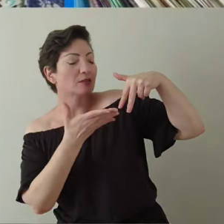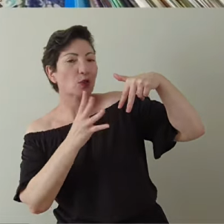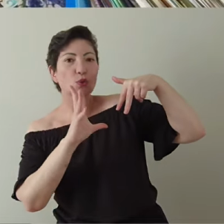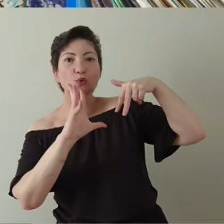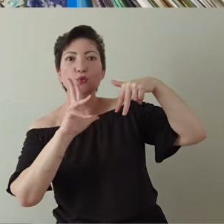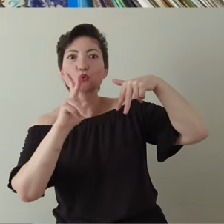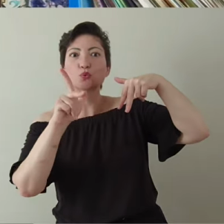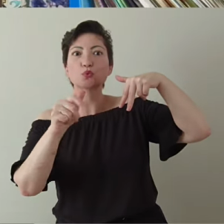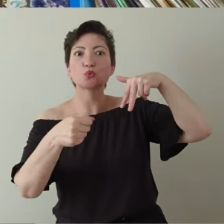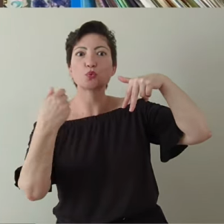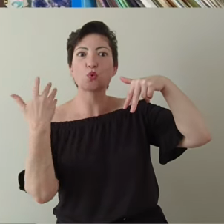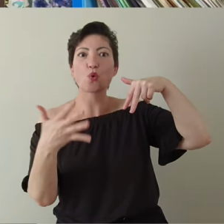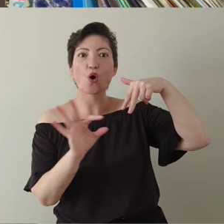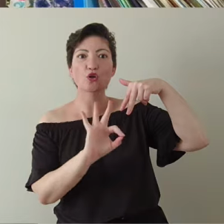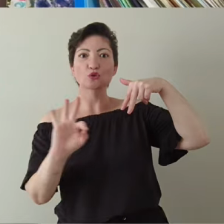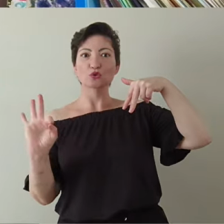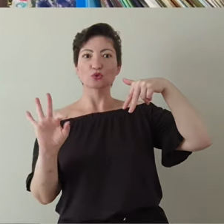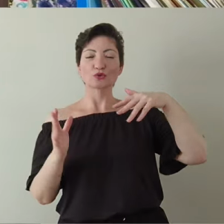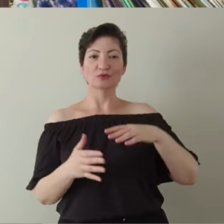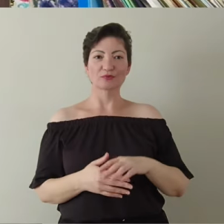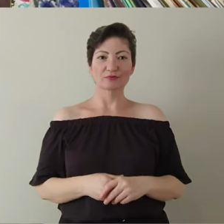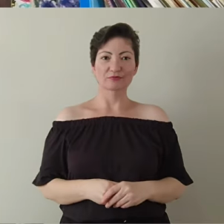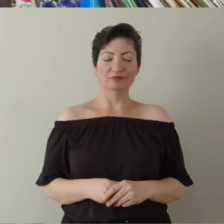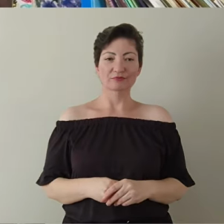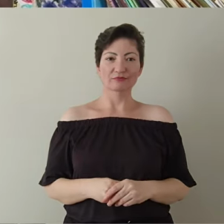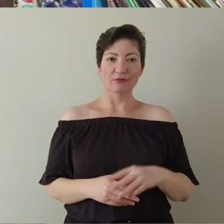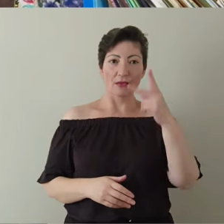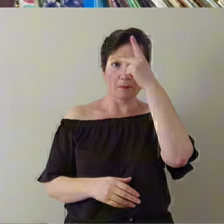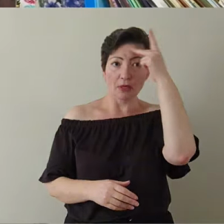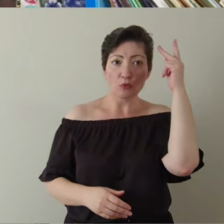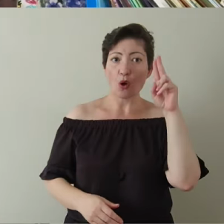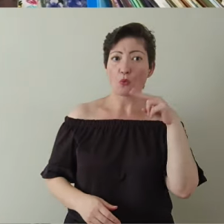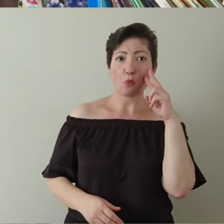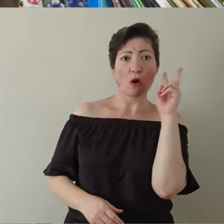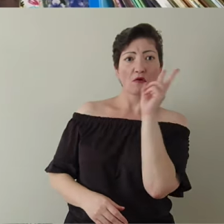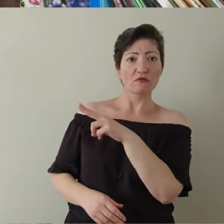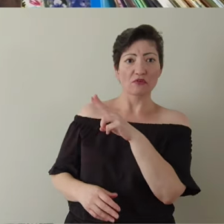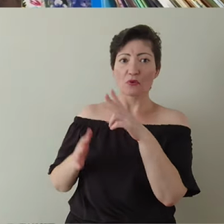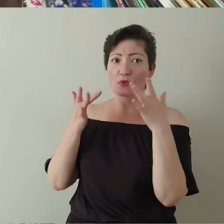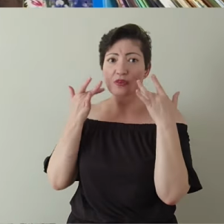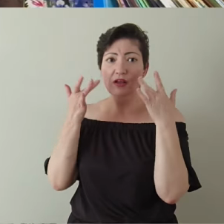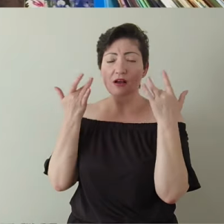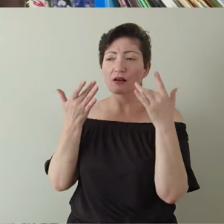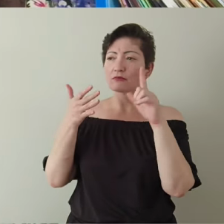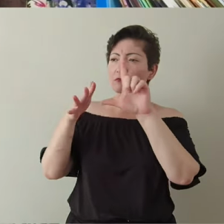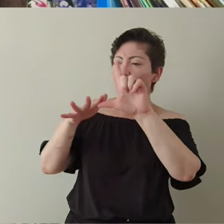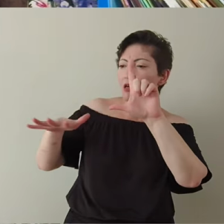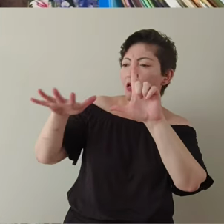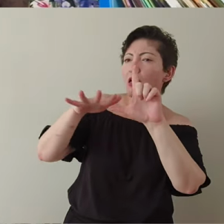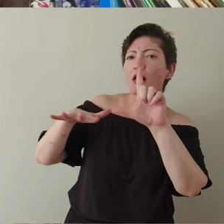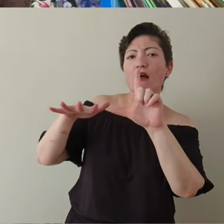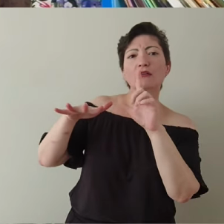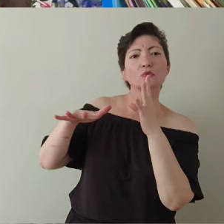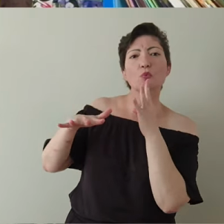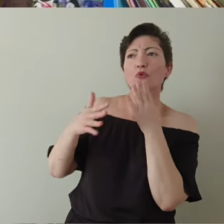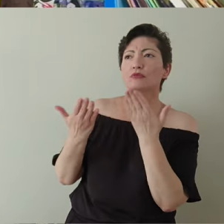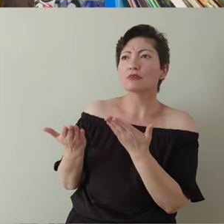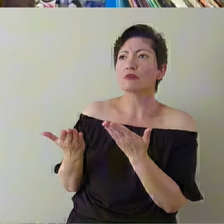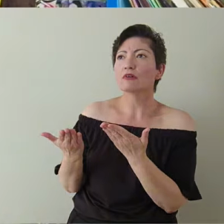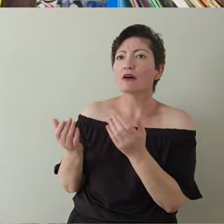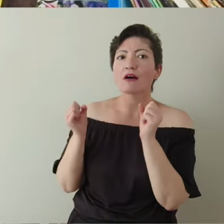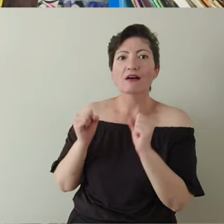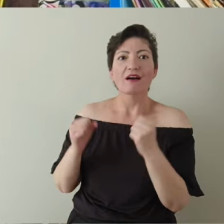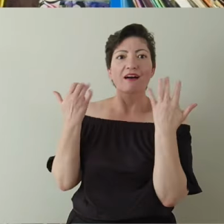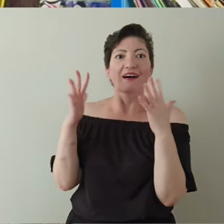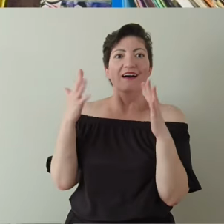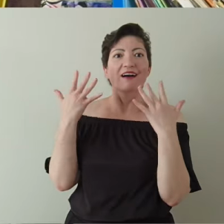é. Pessoas que nunca tinham visto um grupo de teatro, nunca apreciaram um espetáculo, aquele dia puderam aplaudir.